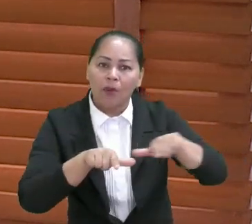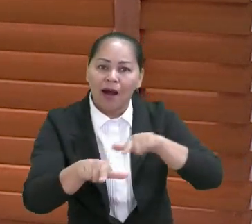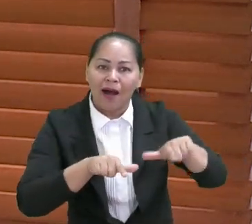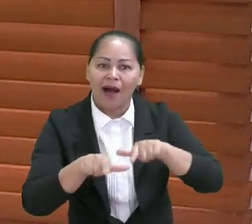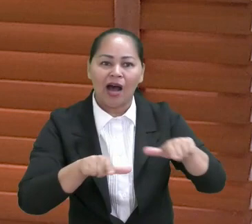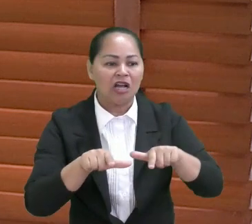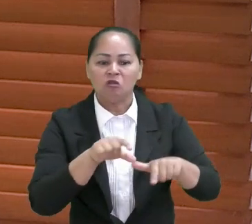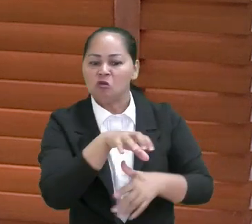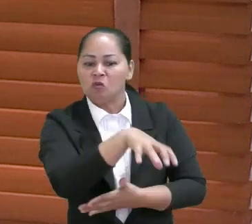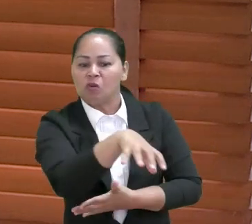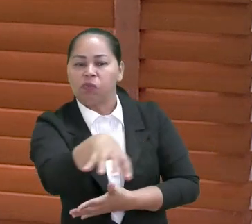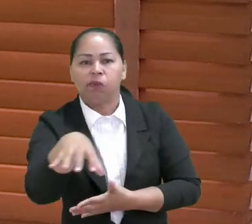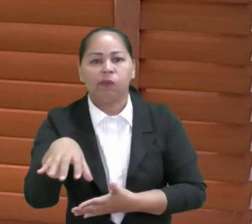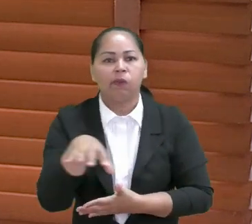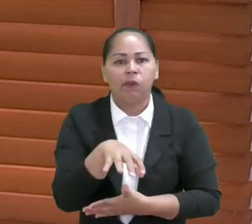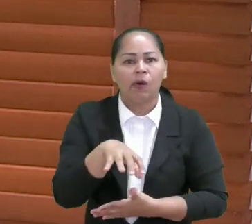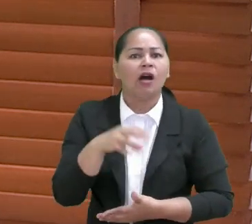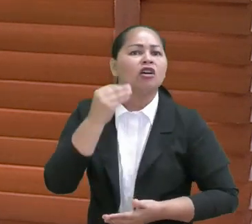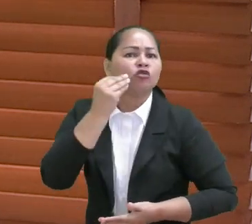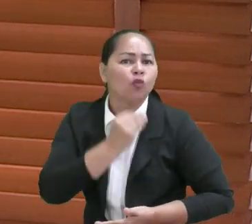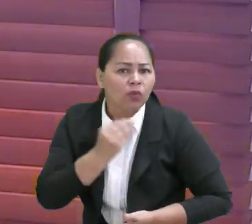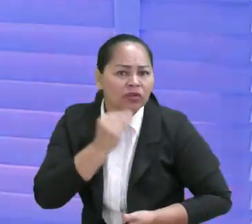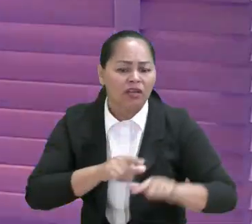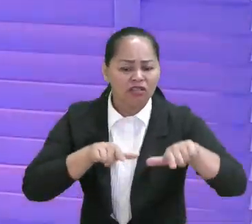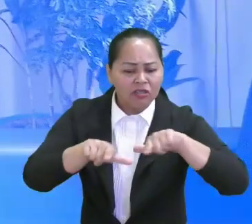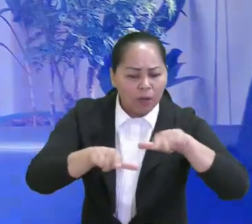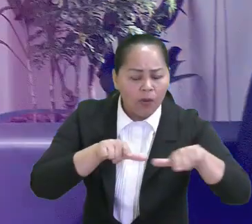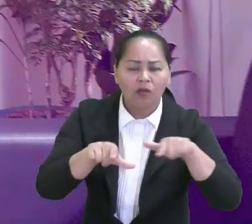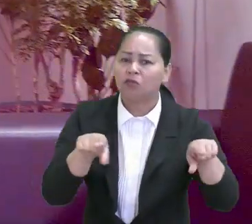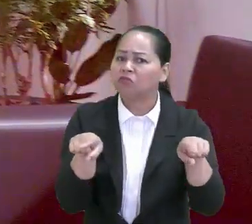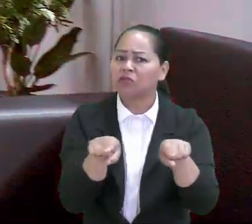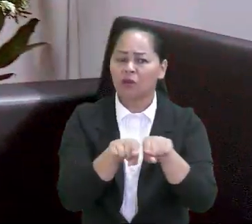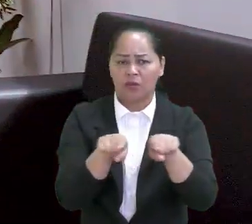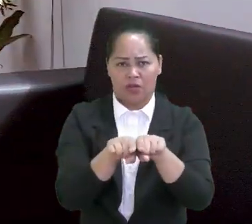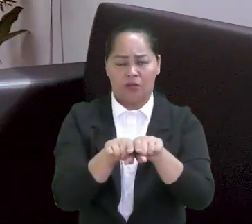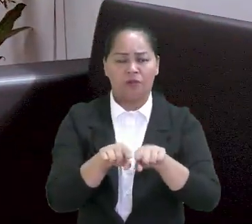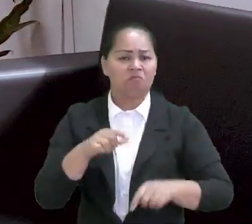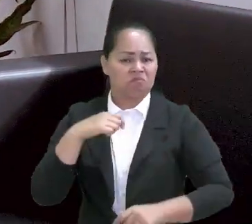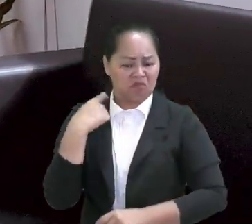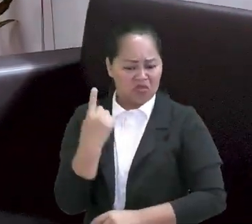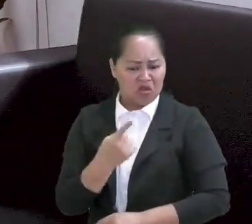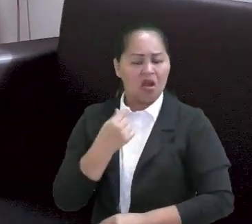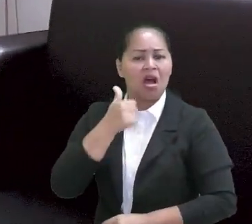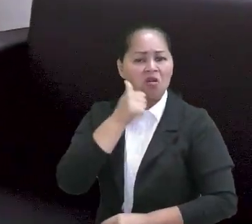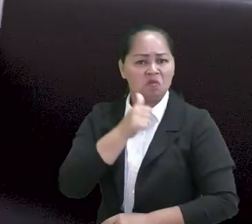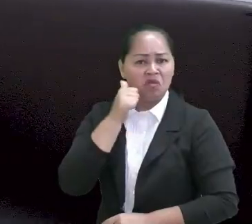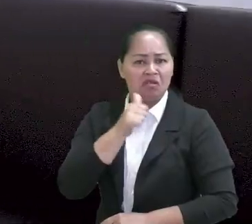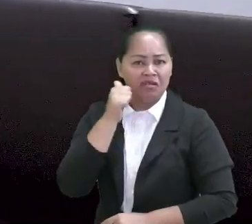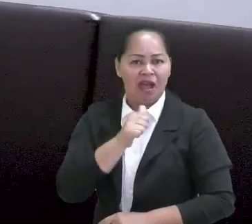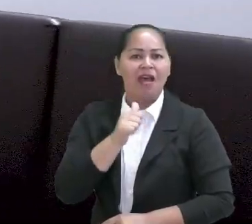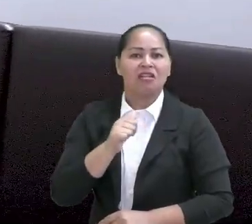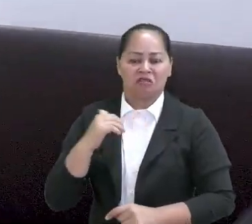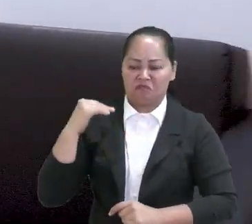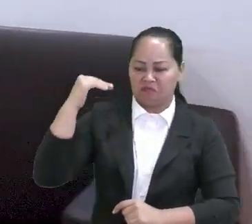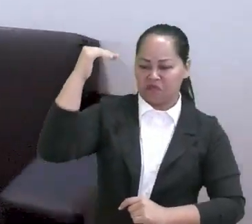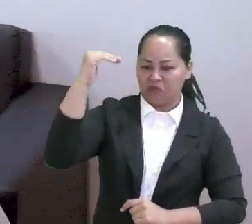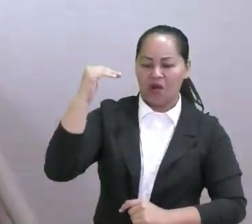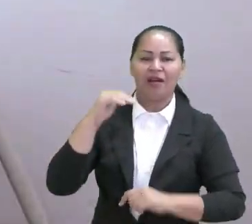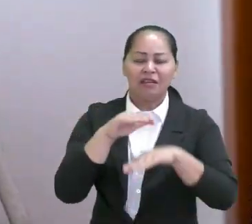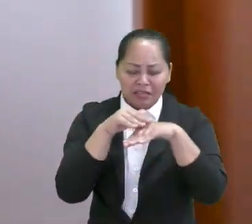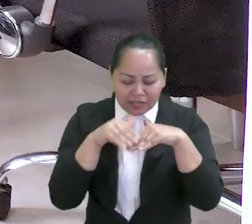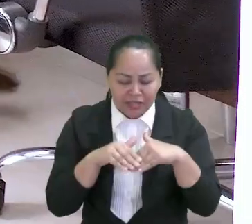com as mulheres, as oportunidades de trabalho também. Mulheres notáveis e mulheres simples, igual